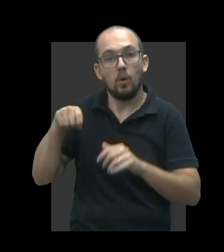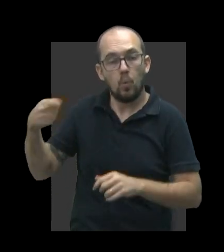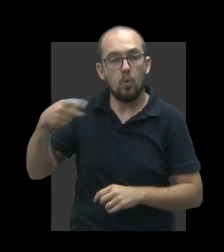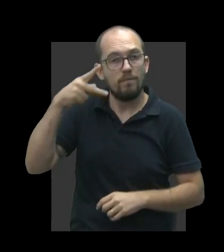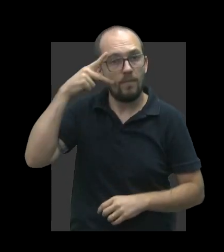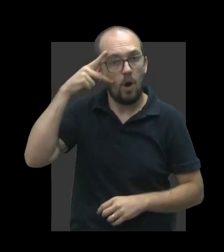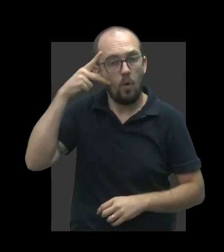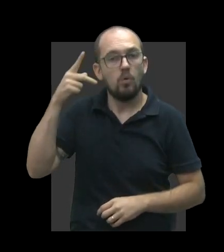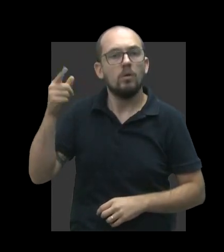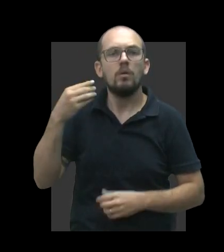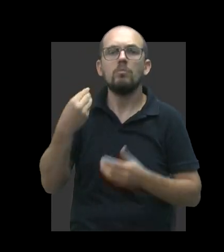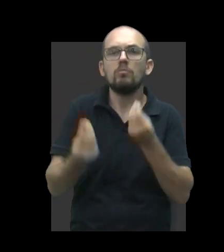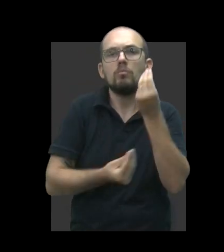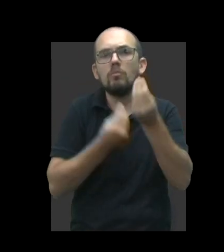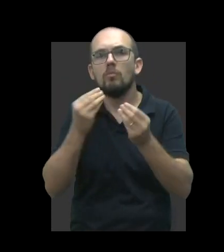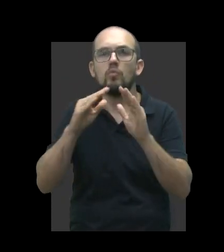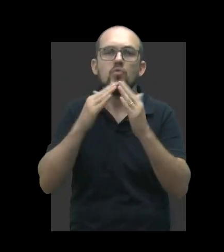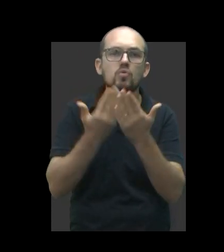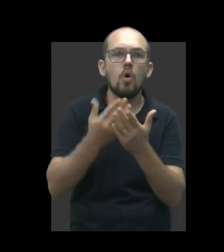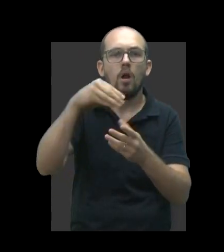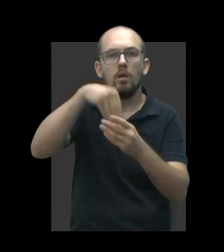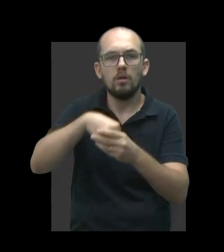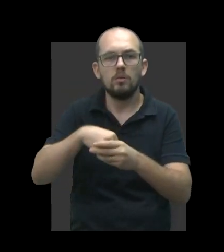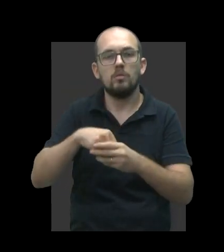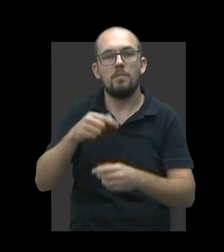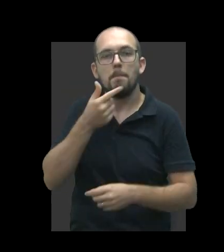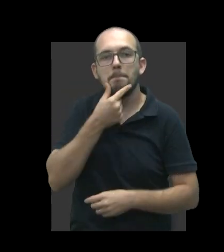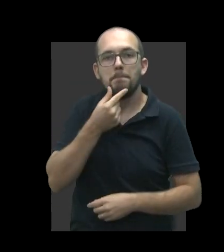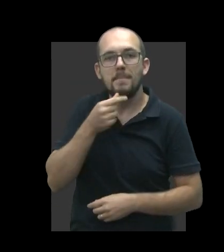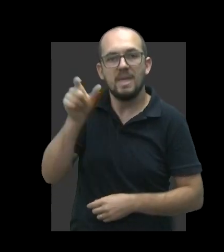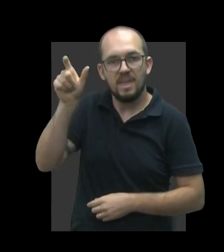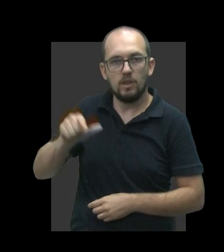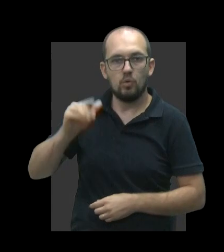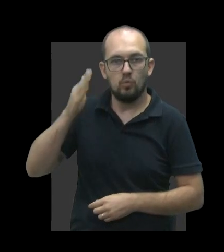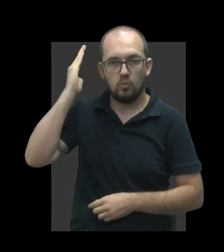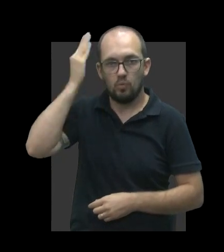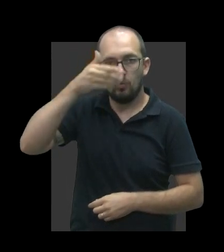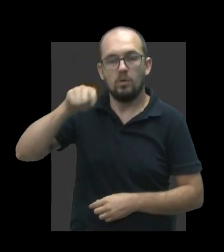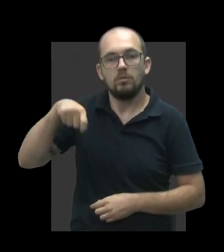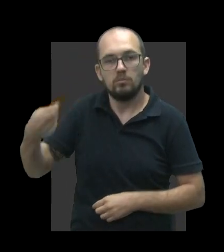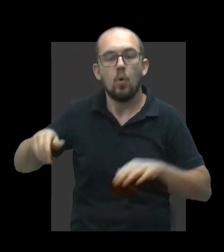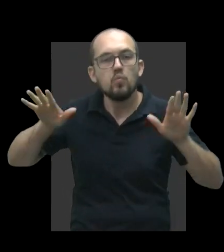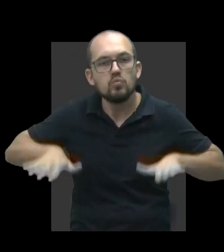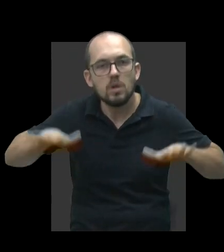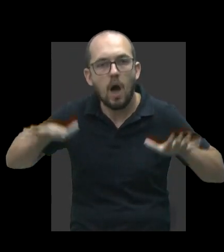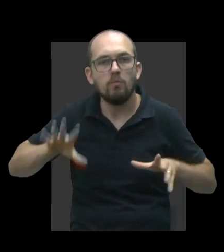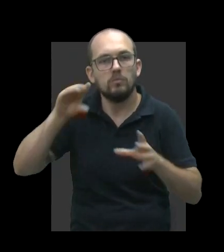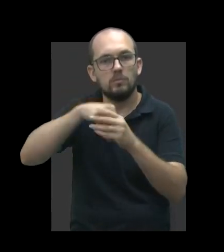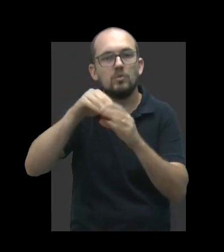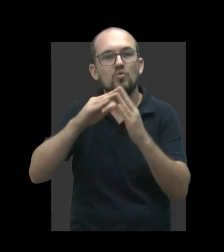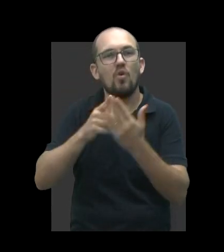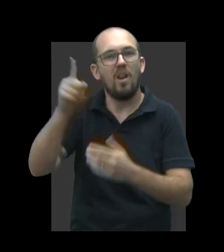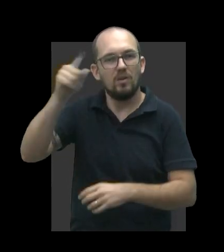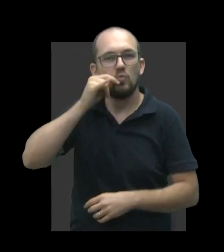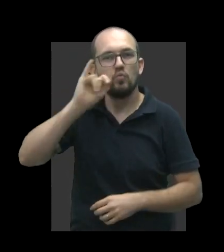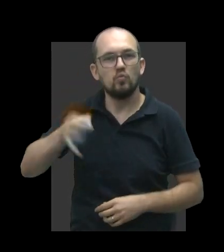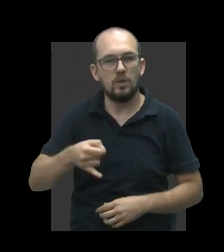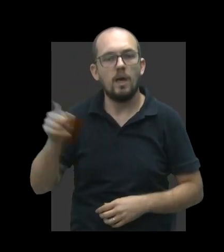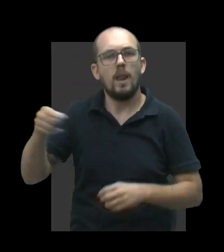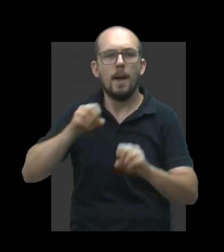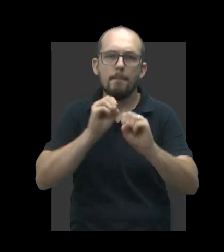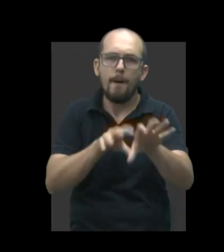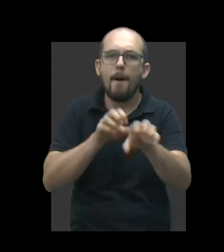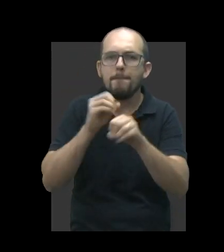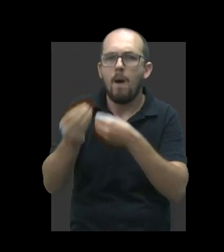aluno surdo-cego Gustavo, em uma escola de ensino básico da rede municipal de Jundiaí. A profissional